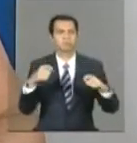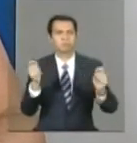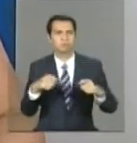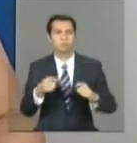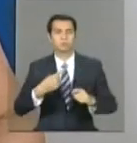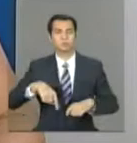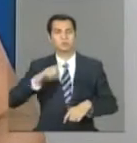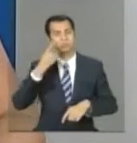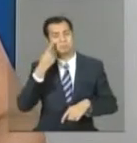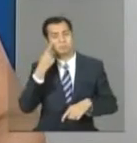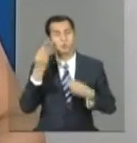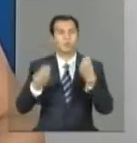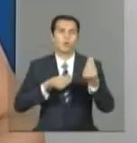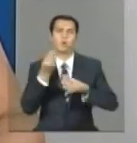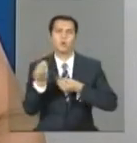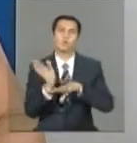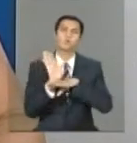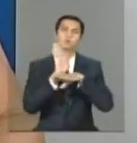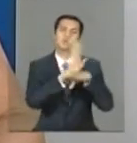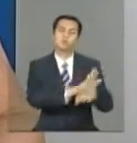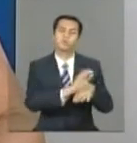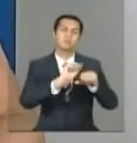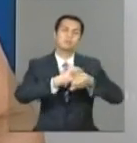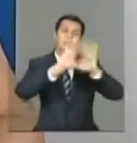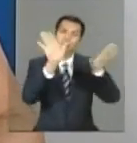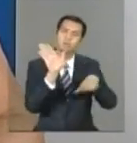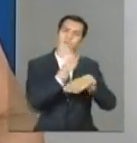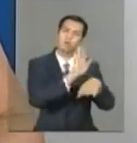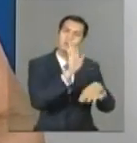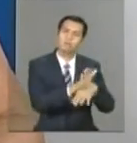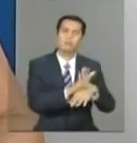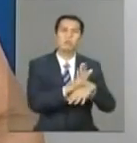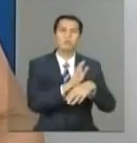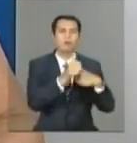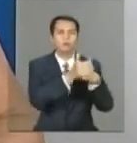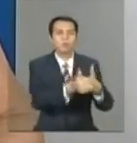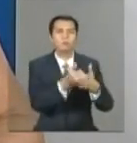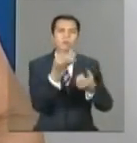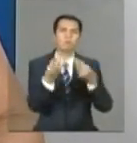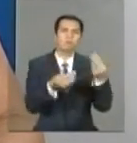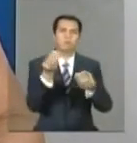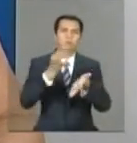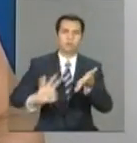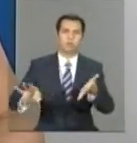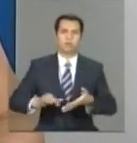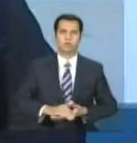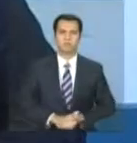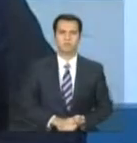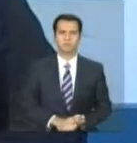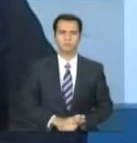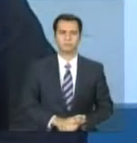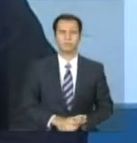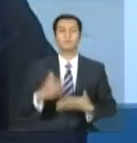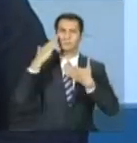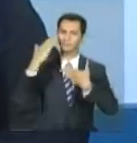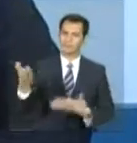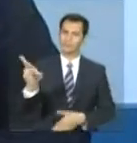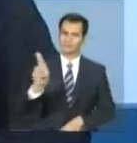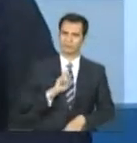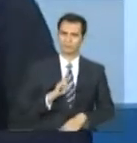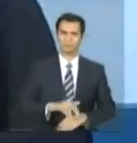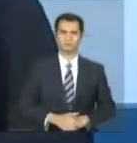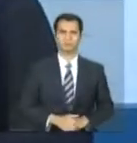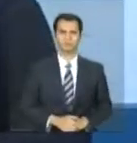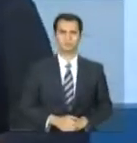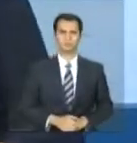em que medida a gente pode esclarecer ou ajudar no que se refere ao acompanhamento da atualização cadastral. Obrigada, pessoal, pelas respostas. De